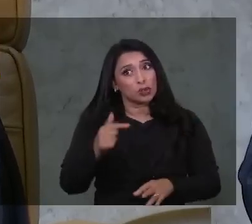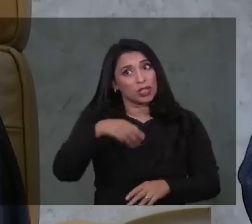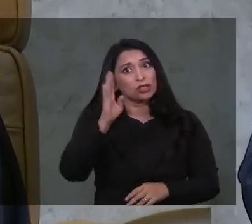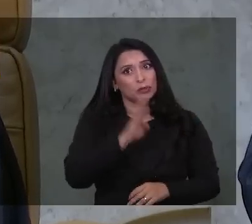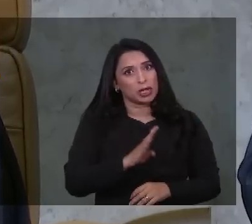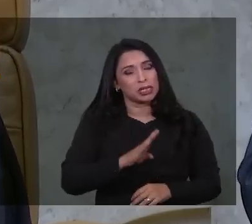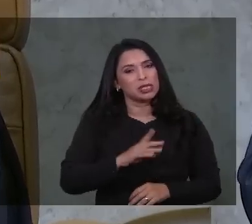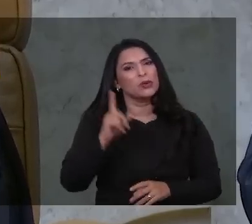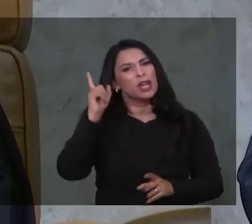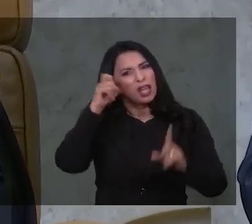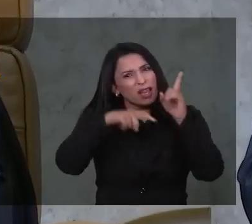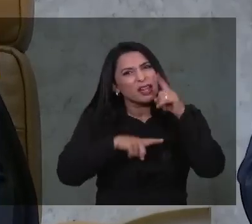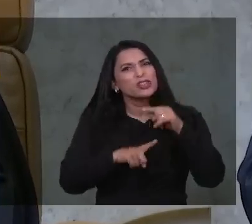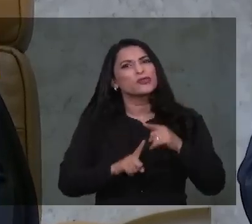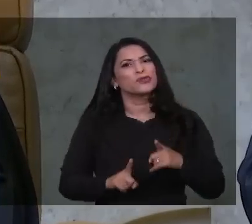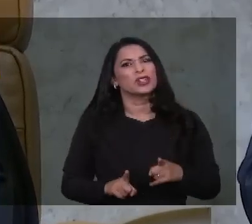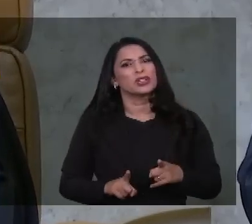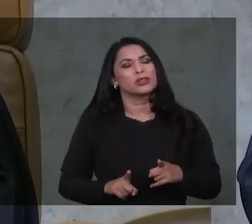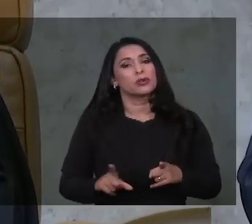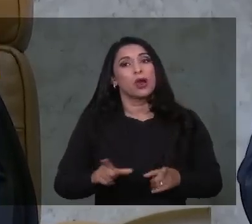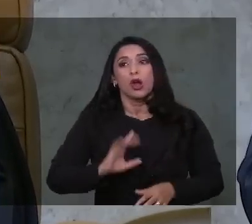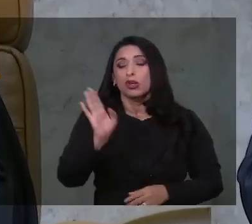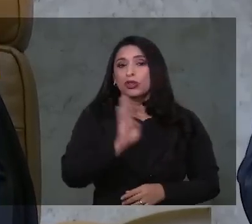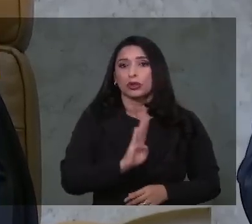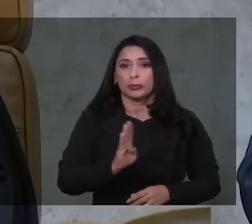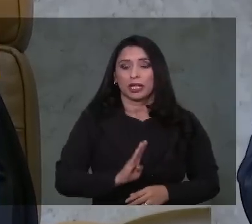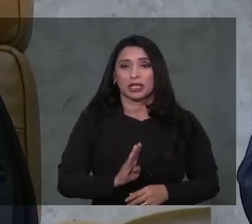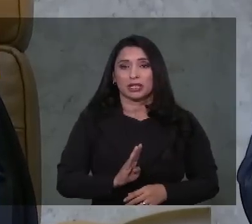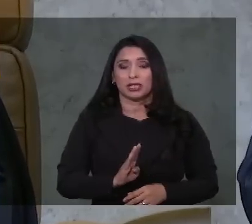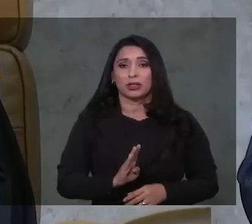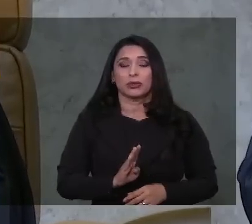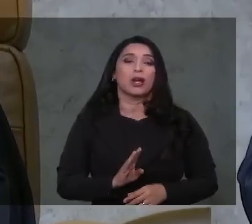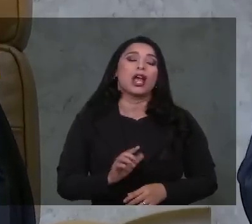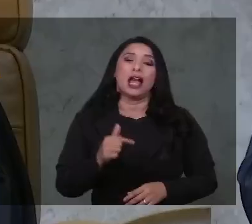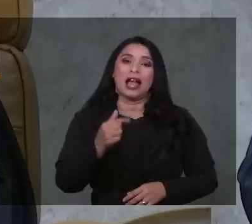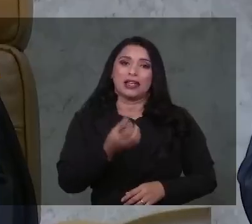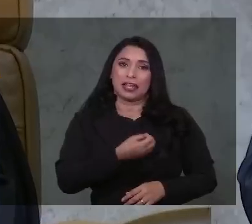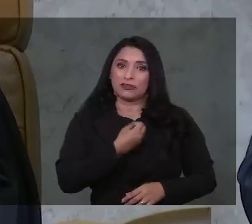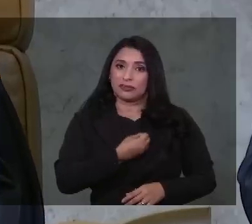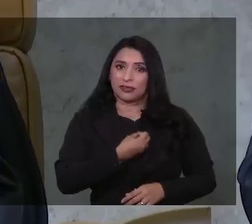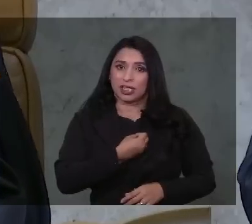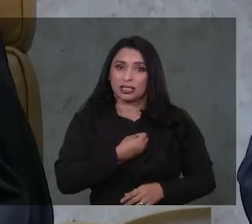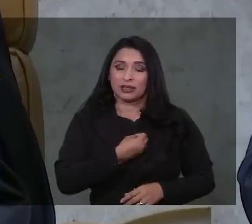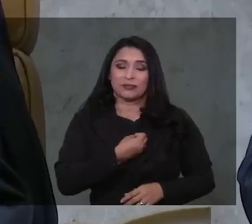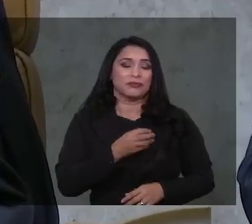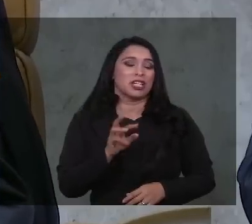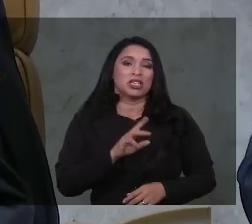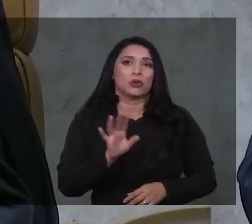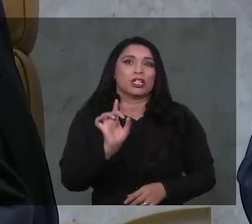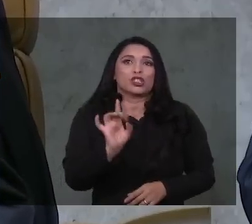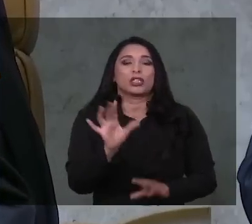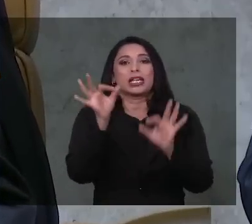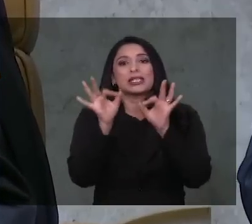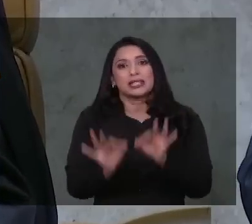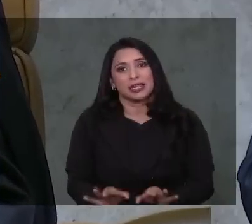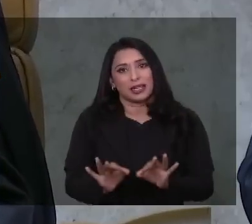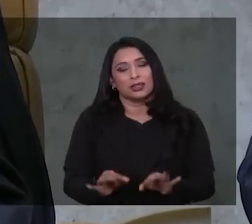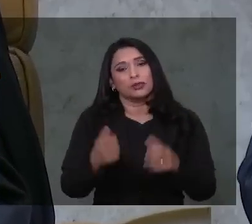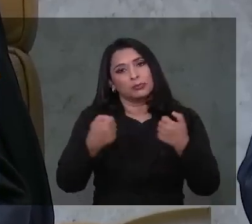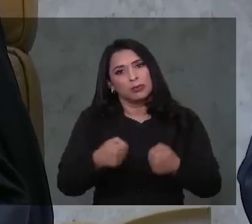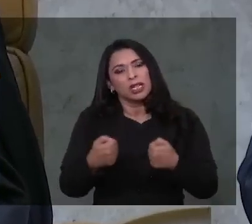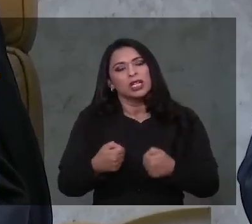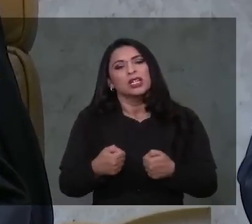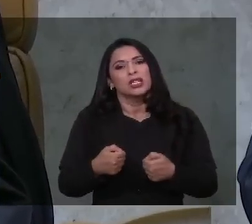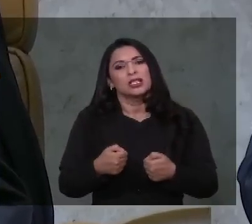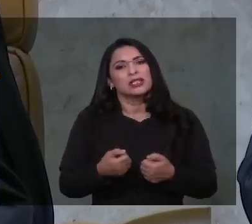vida não basta. 6. Na vida não basta estar certo. É preciso saber levar. E